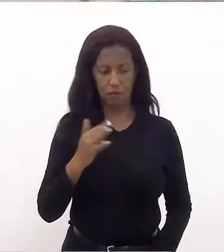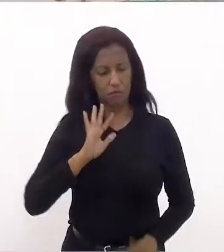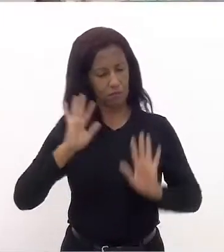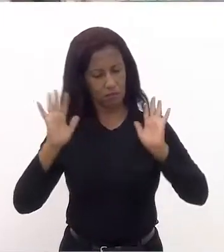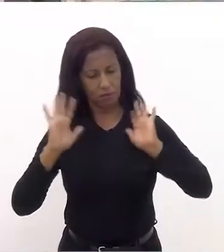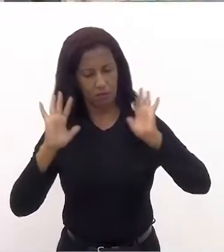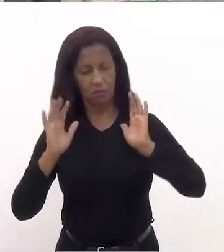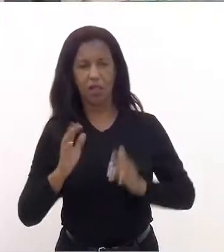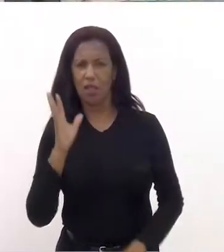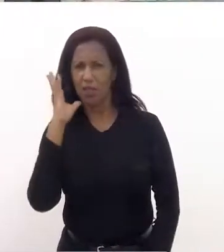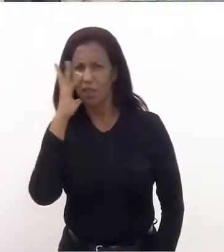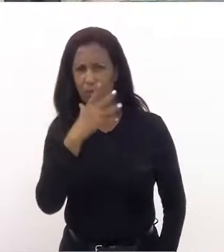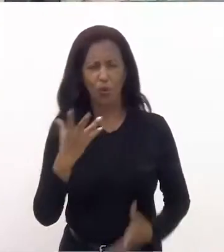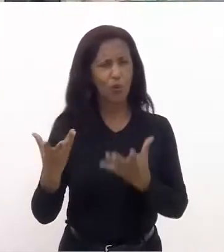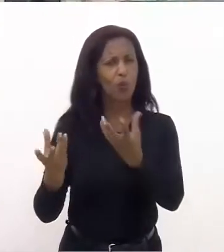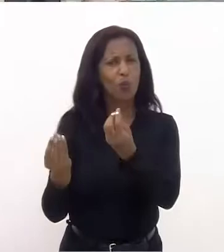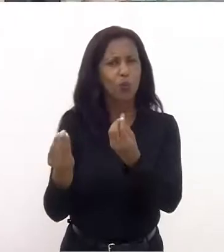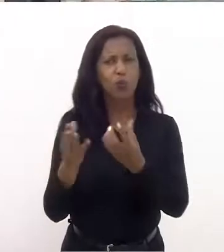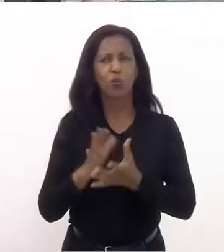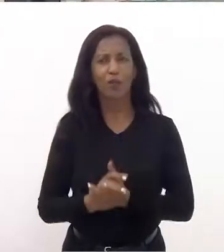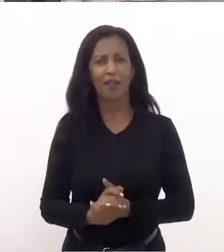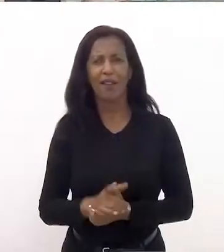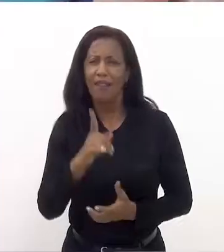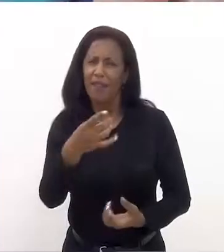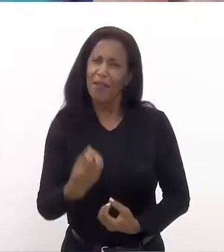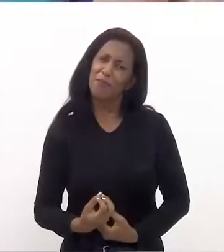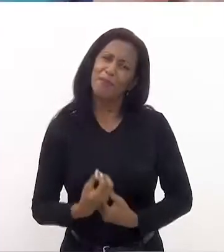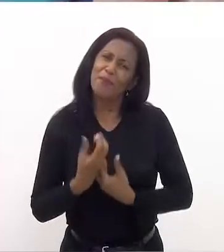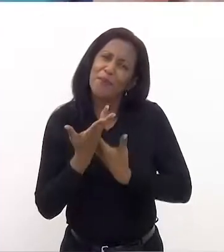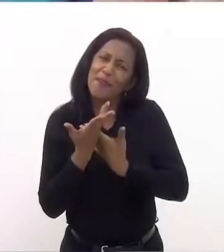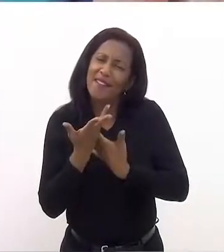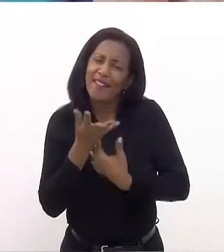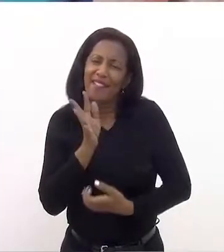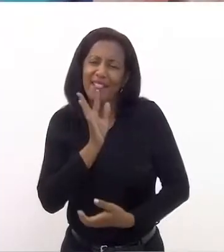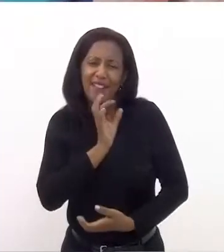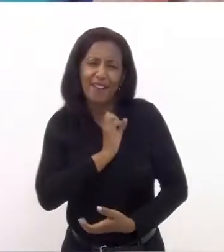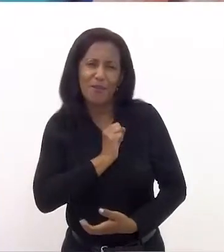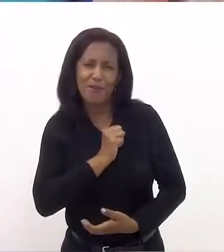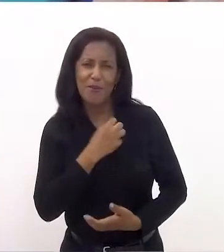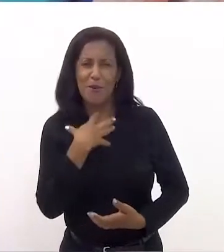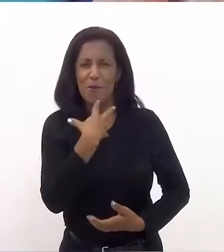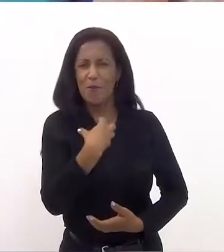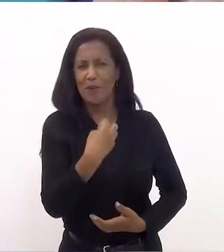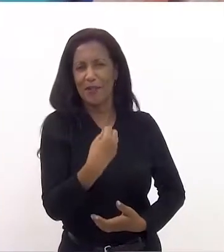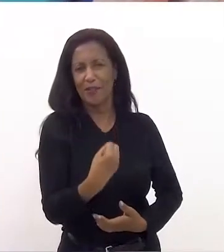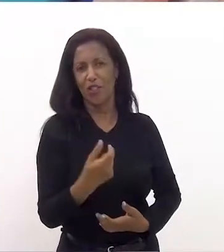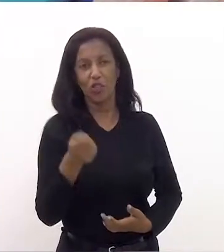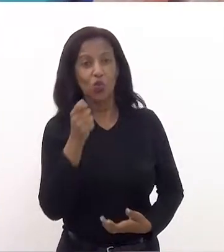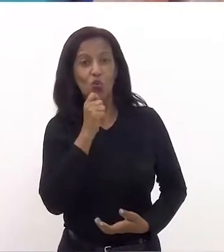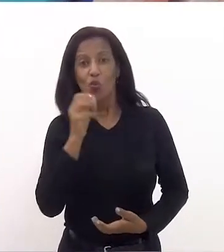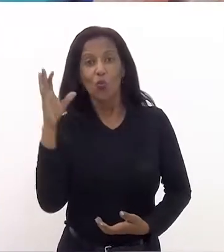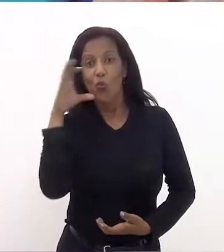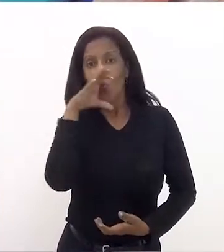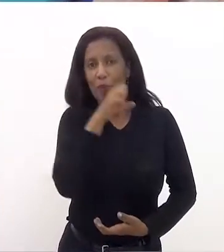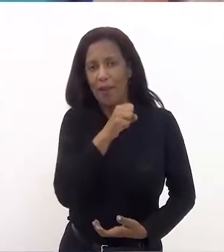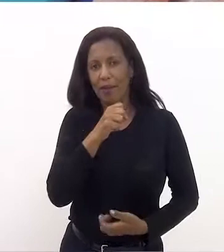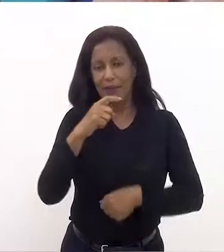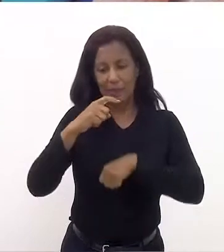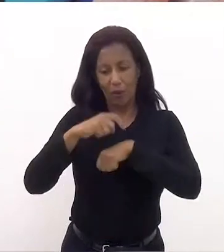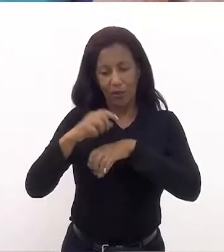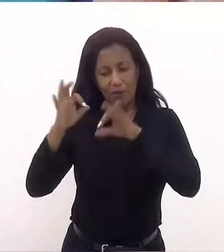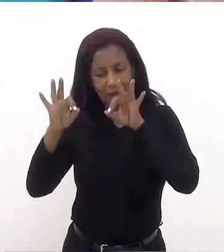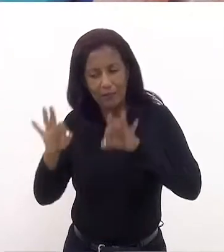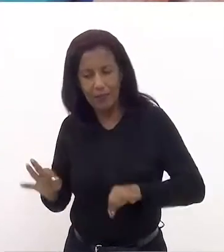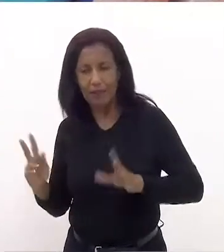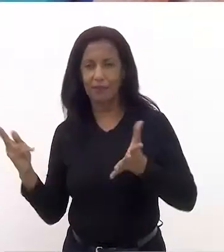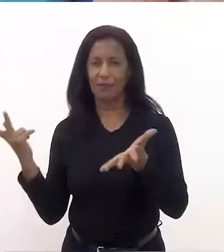depois. Era assim, demorou muito. É poeta, né? Romântico, não tinha pressa, tinha que